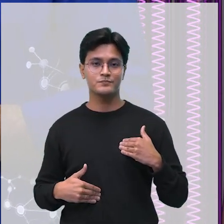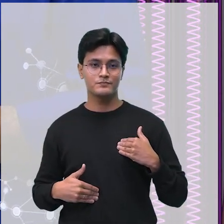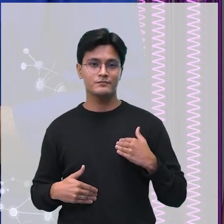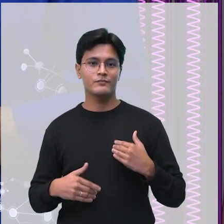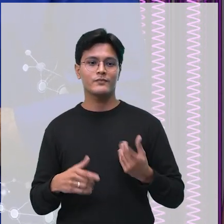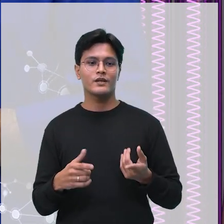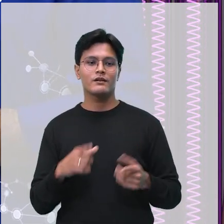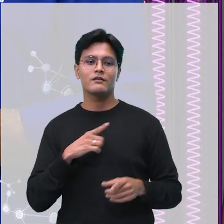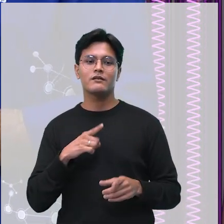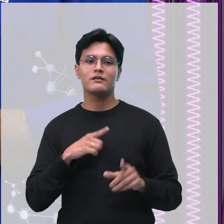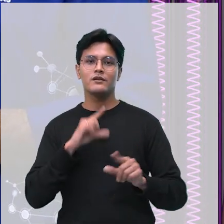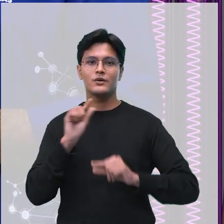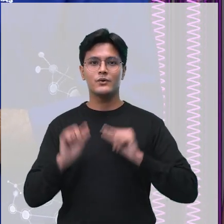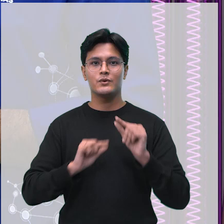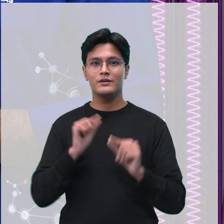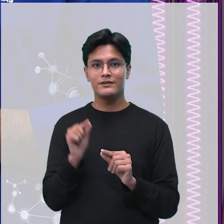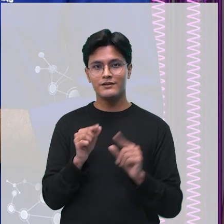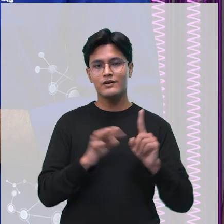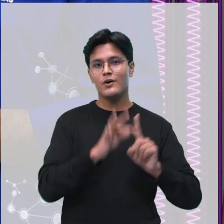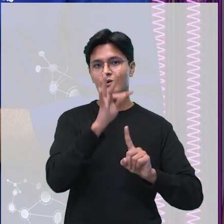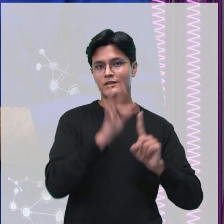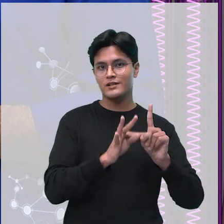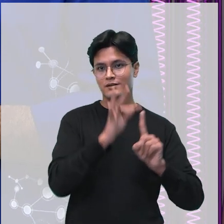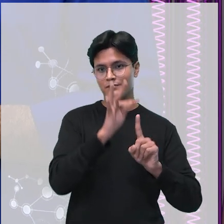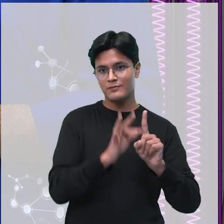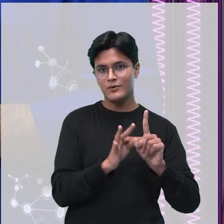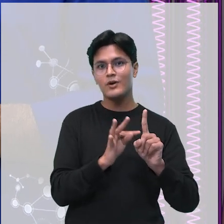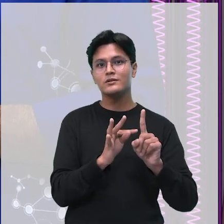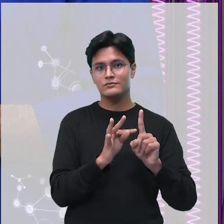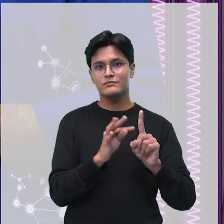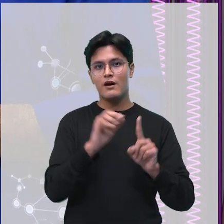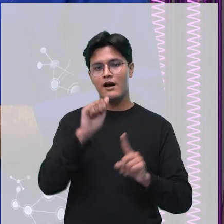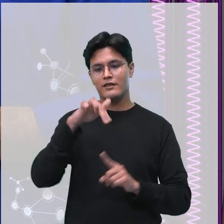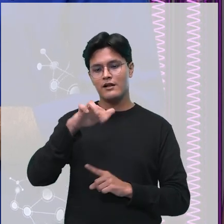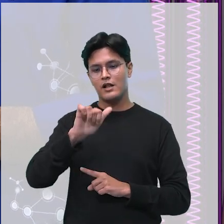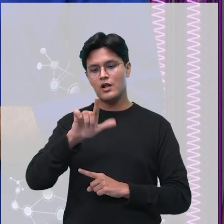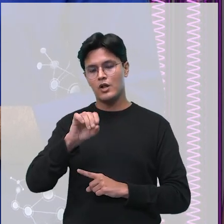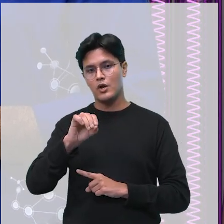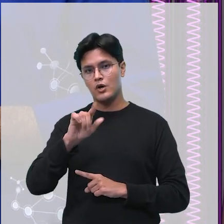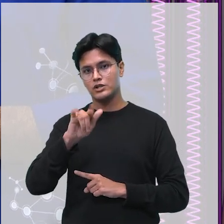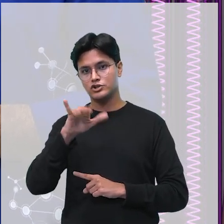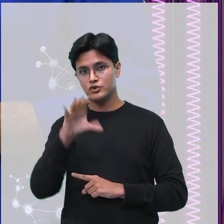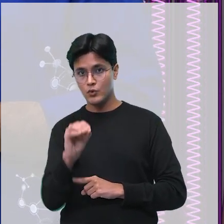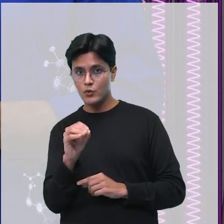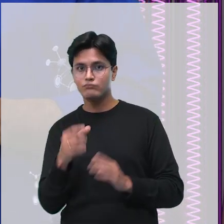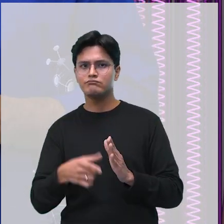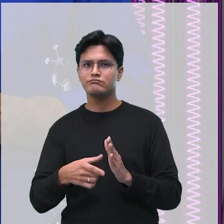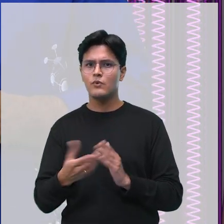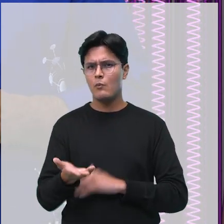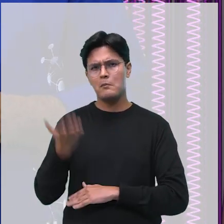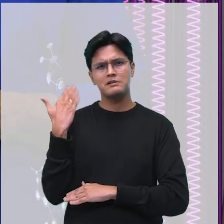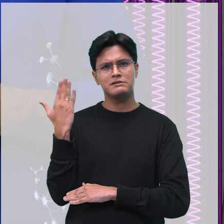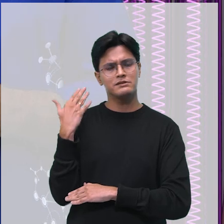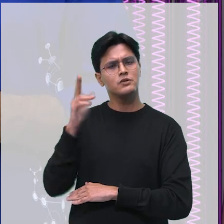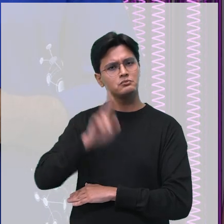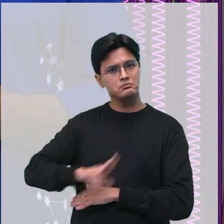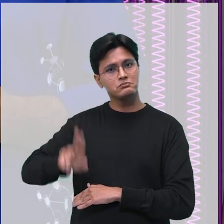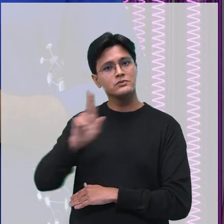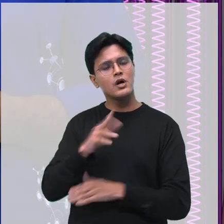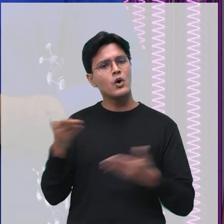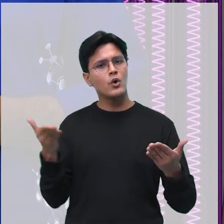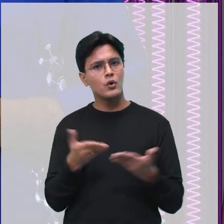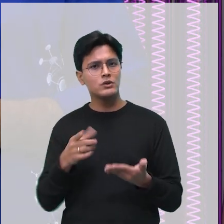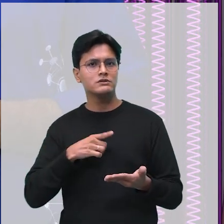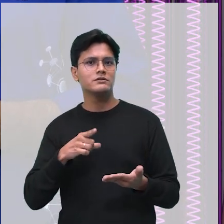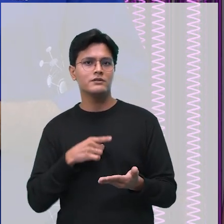nós temos aqui esse termômetro Zinho né que é um termômetro analógico que era muito utilizado antigamente Hoje em dia a gente usa o